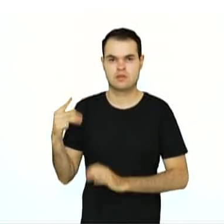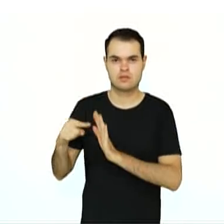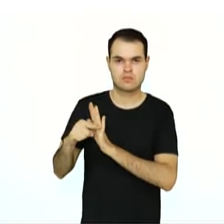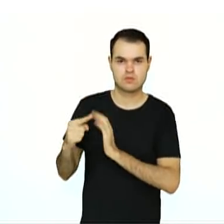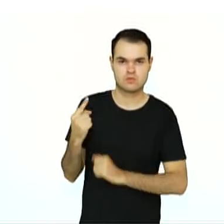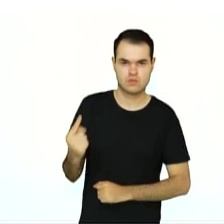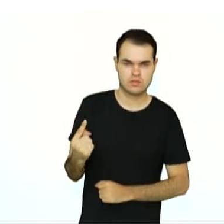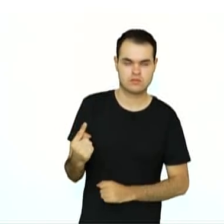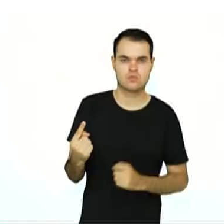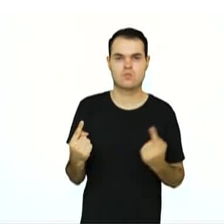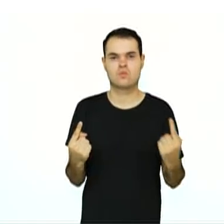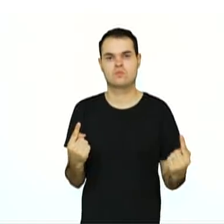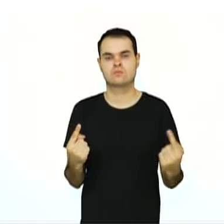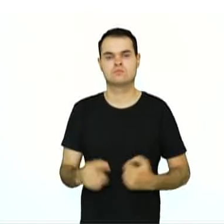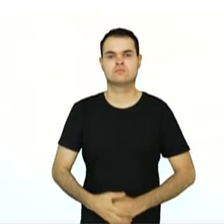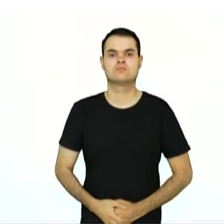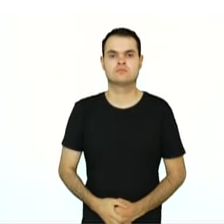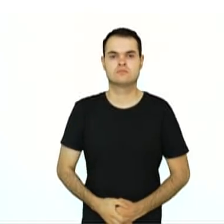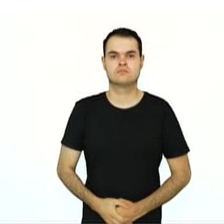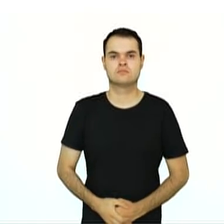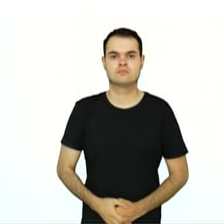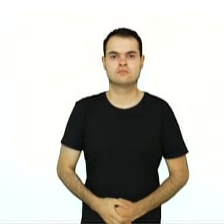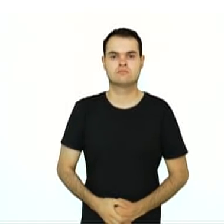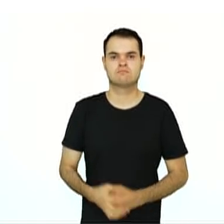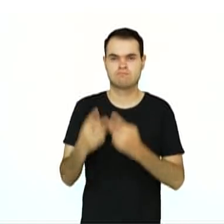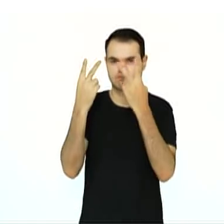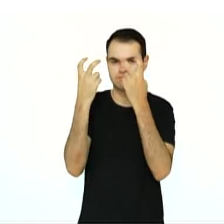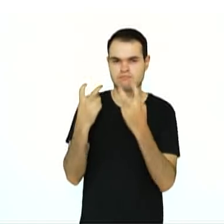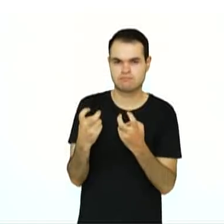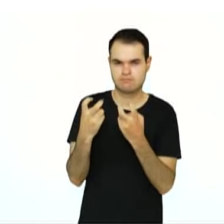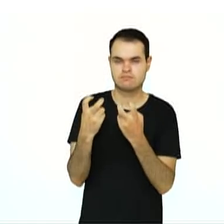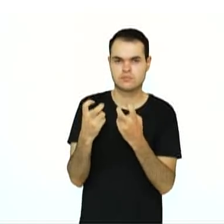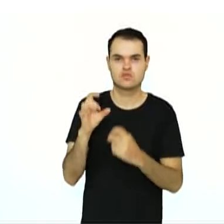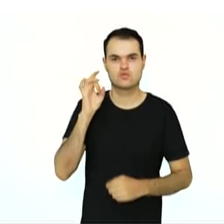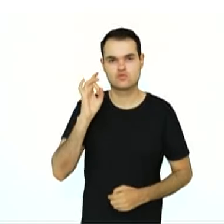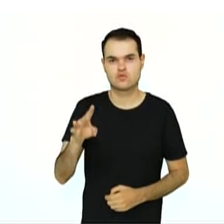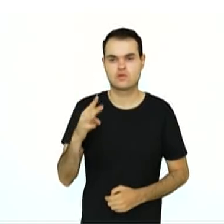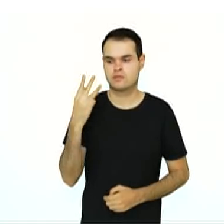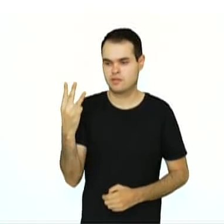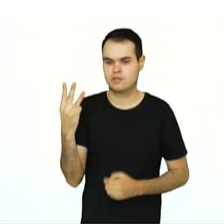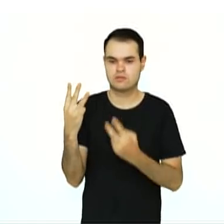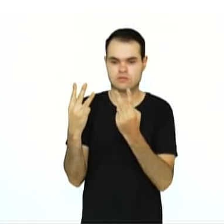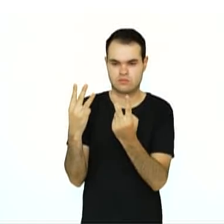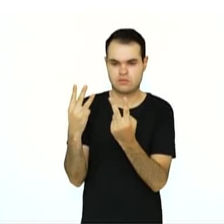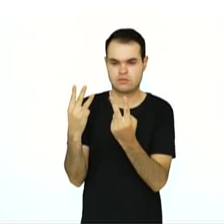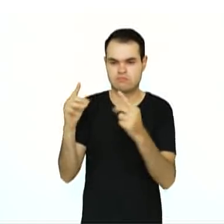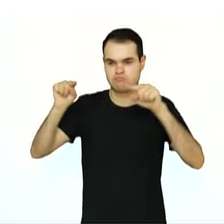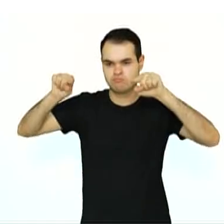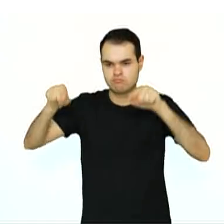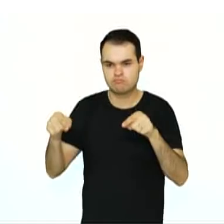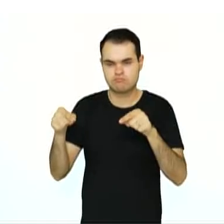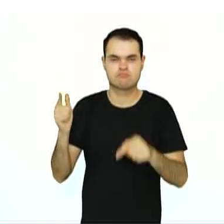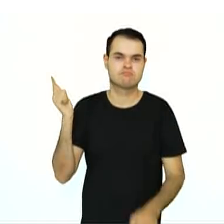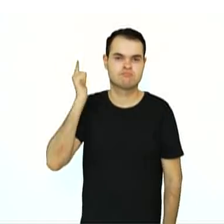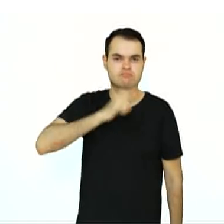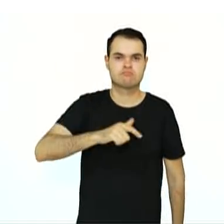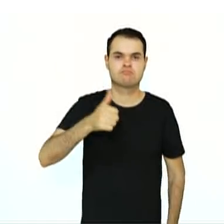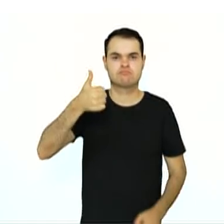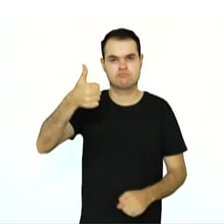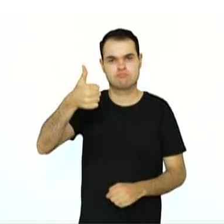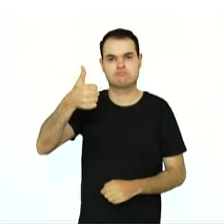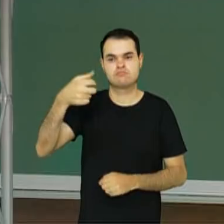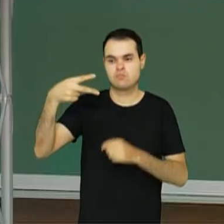Tá? Então, verificando todos os pares ordenados, percebemos que só o 3, 2 satisfaz ambas as